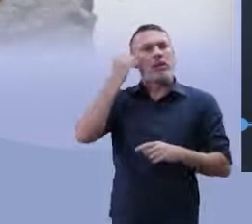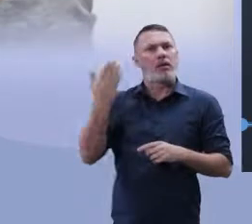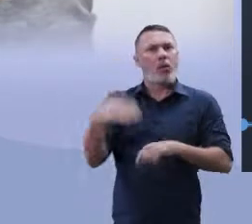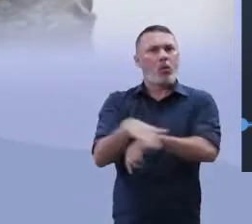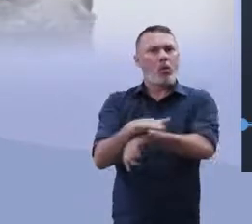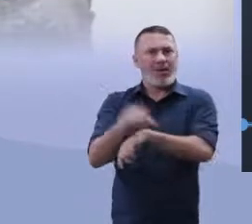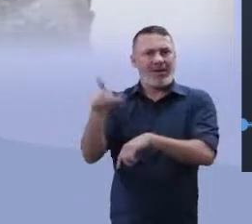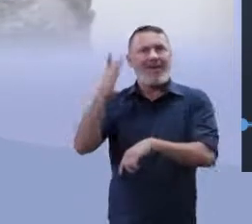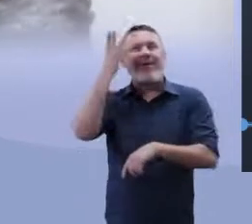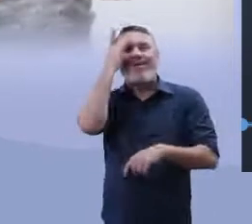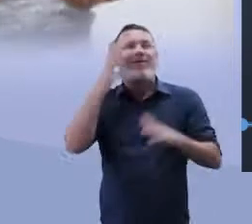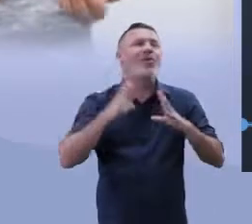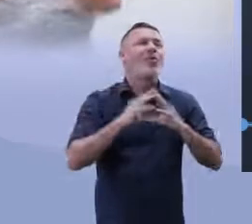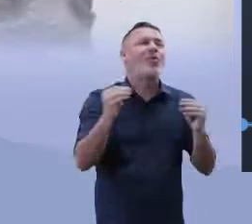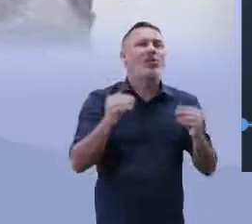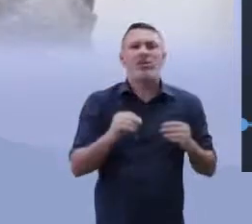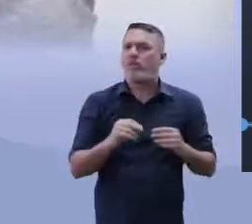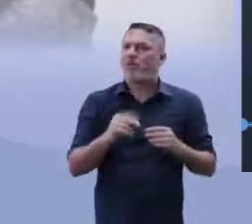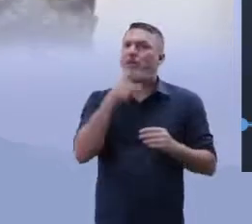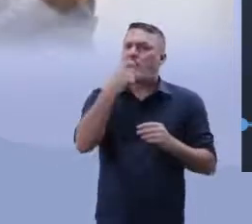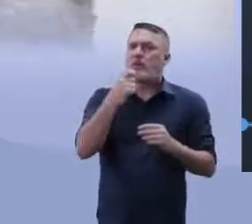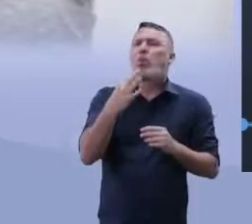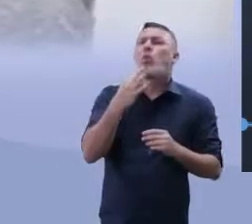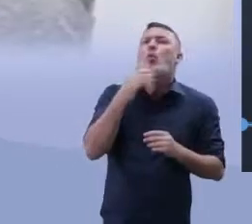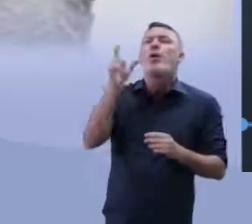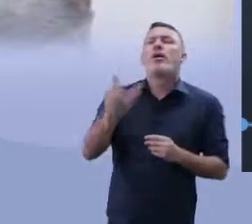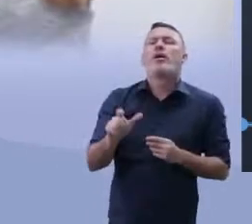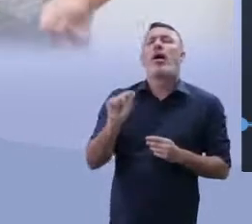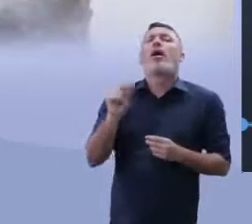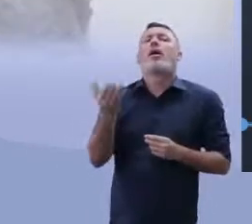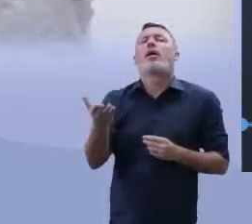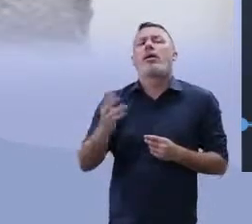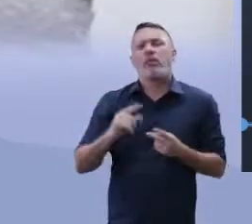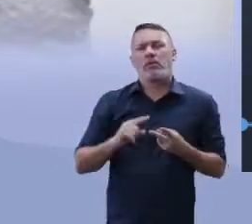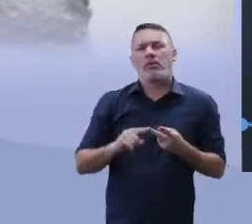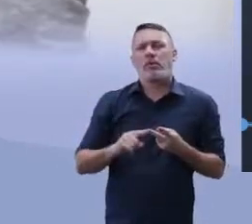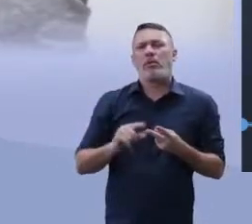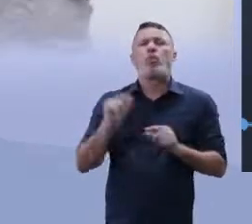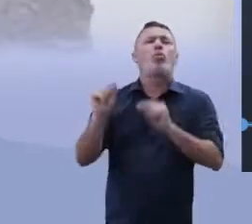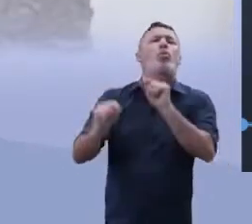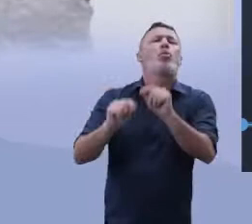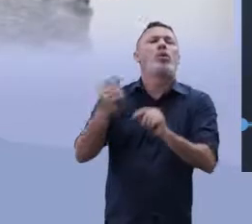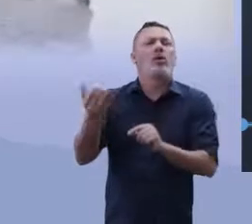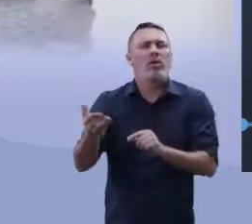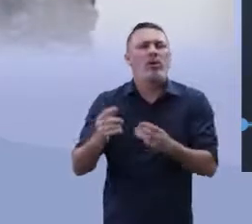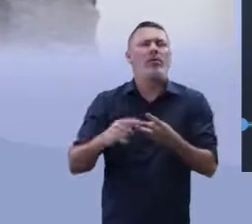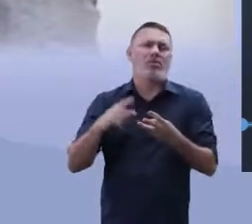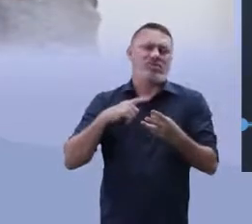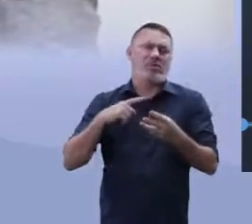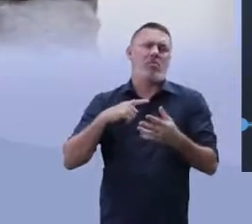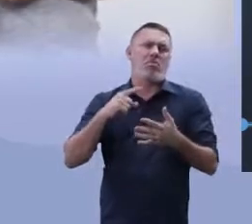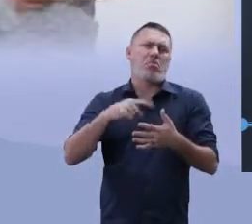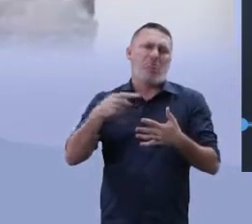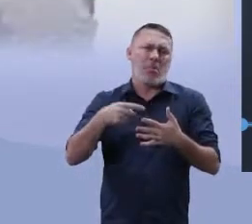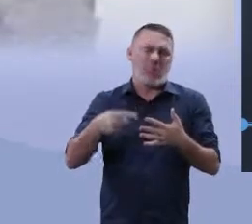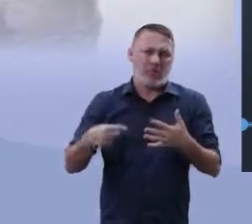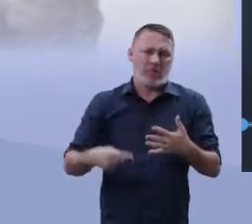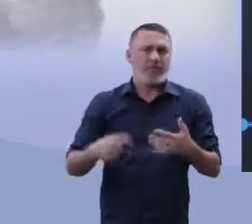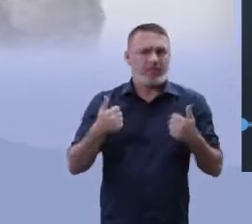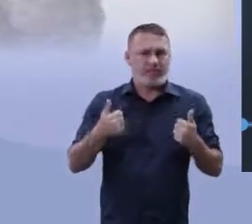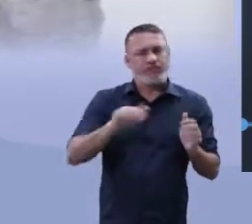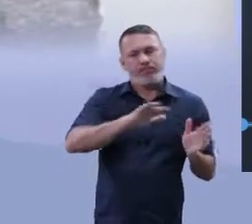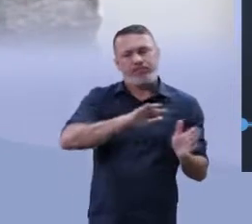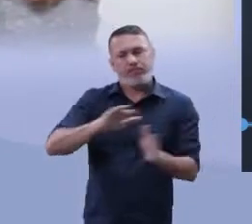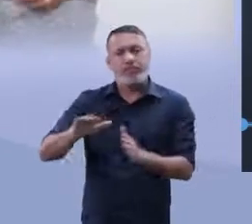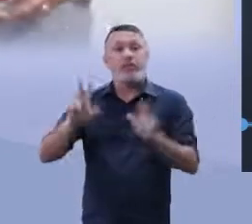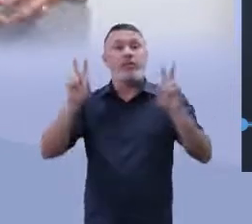passou. Olha onde ele estava, o que ele passou, quem é esse indivíduo, como que esse indivíduo está. Então eu preciso trabalhar sobre isso aí. Qual é o nosso tema